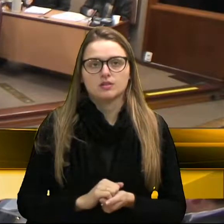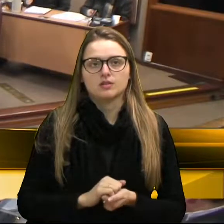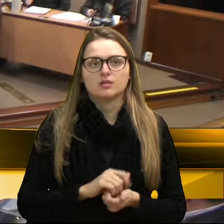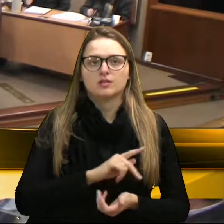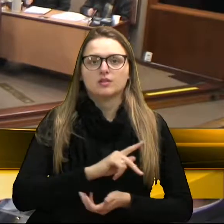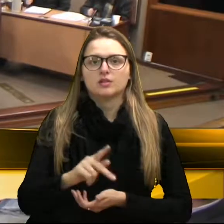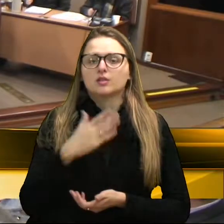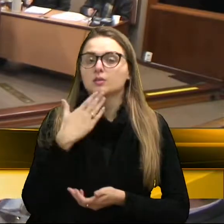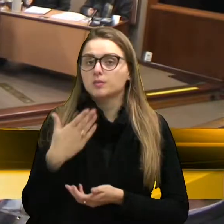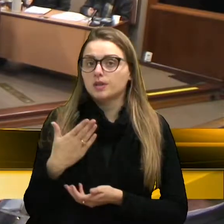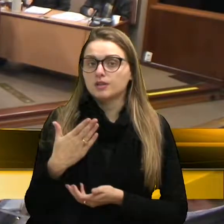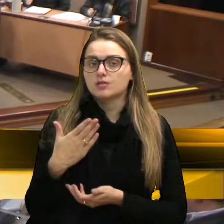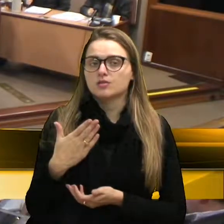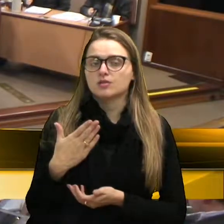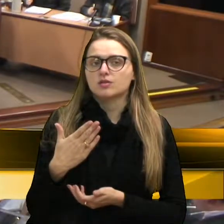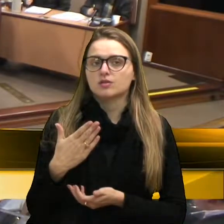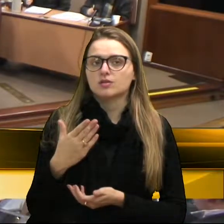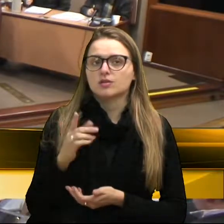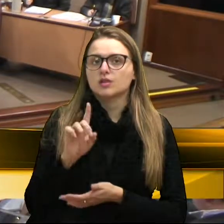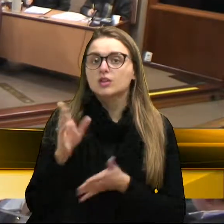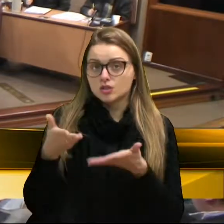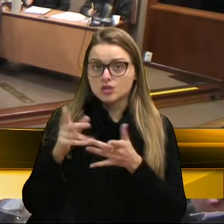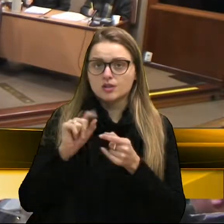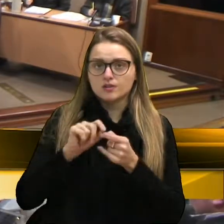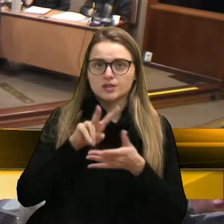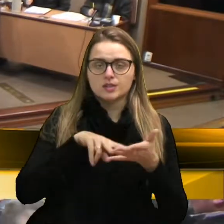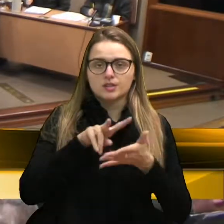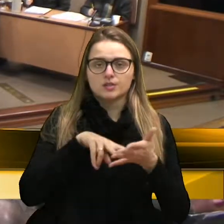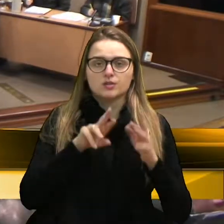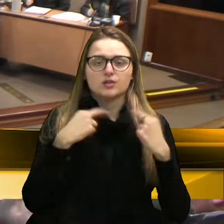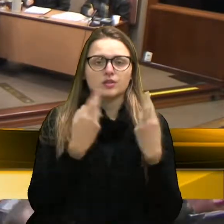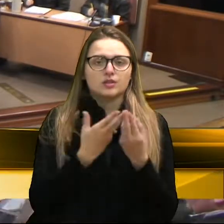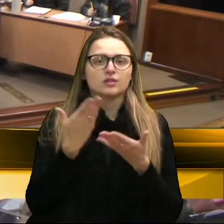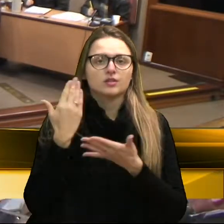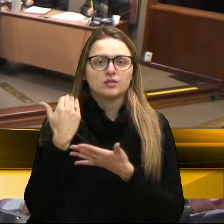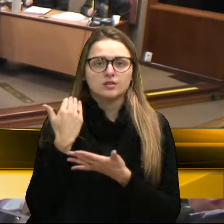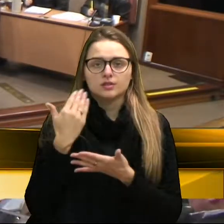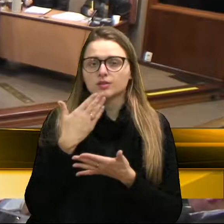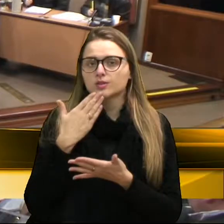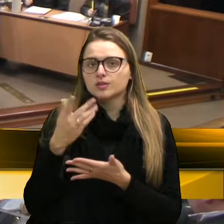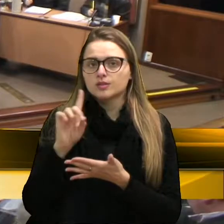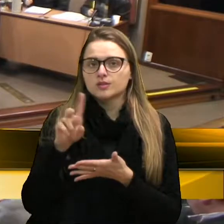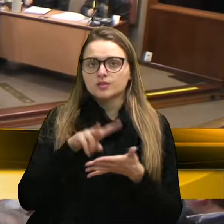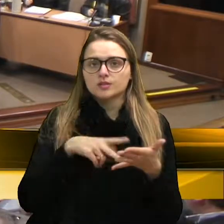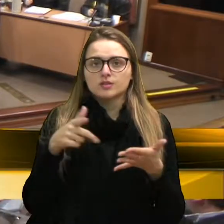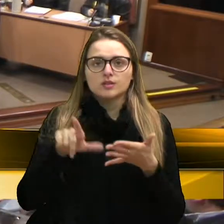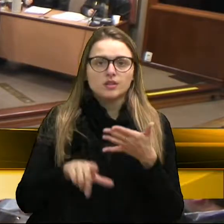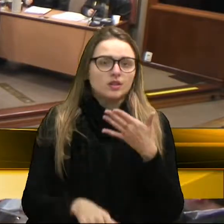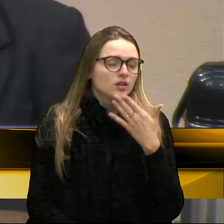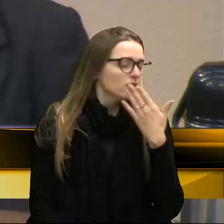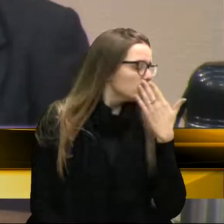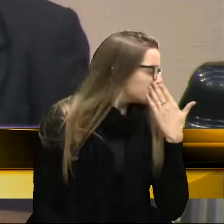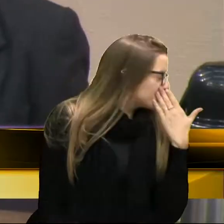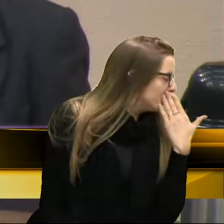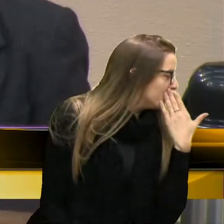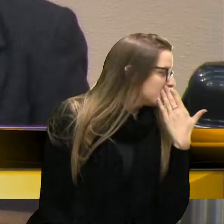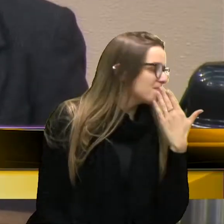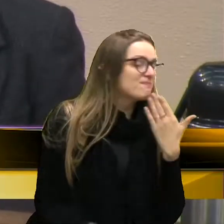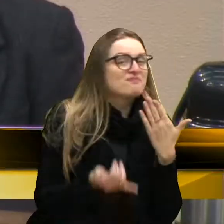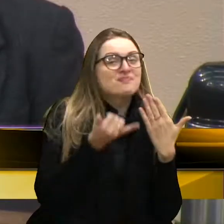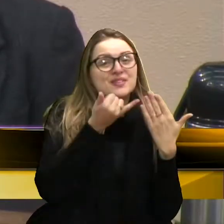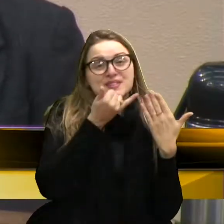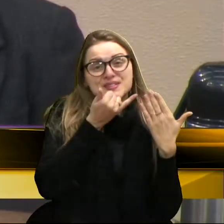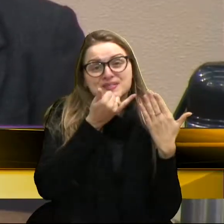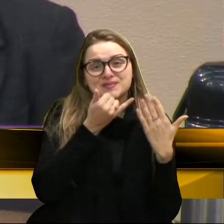Presidente, eu peço, a leitura já foi feita, né? Eu peço dispensa da leitura. A senhora está dispensada